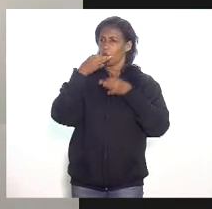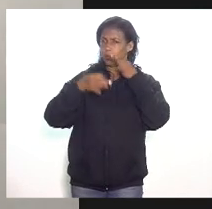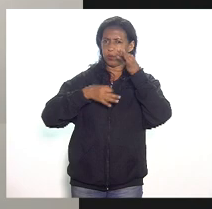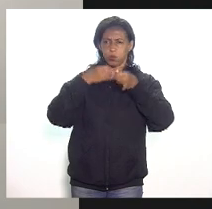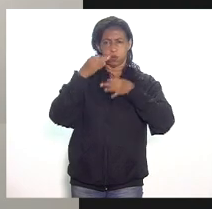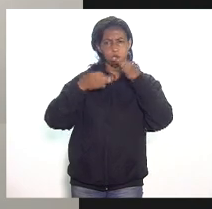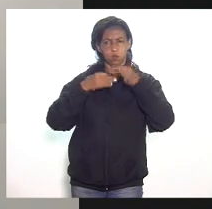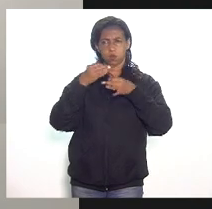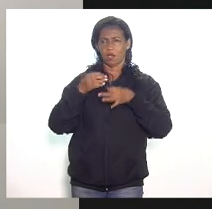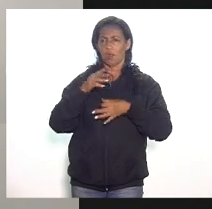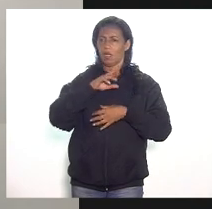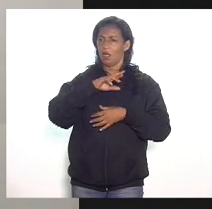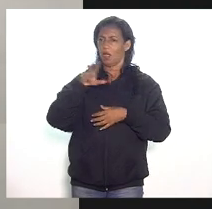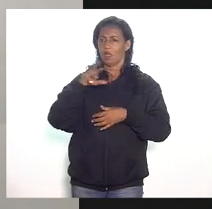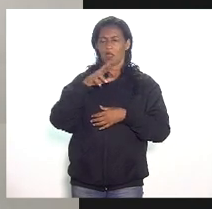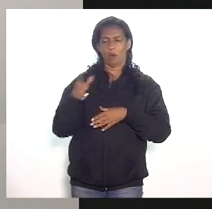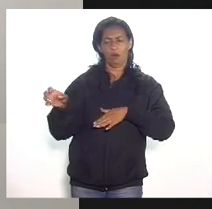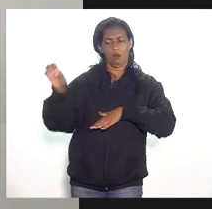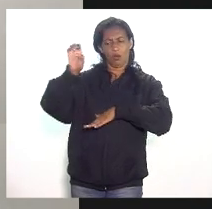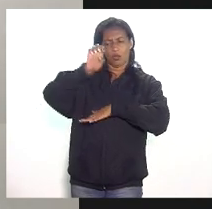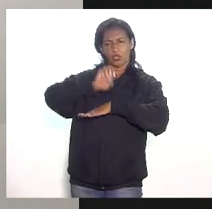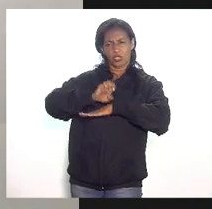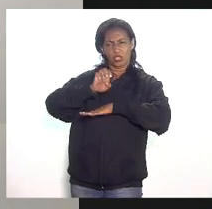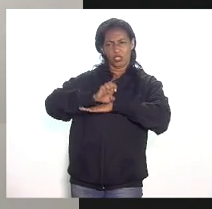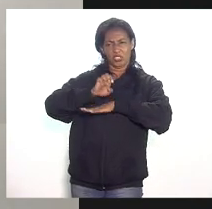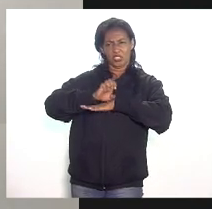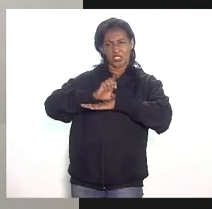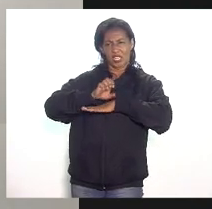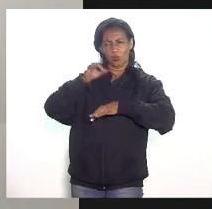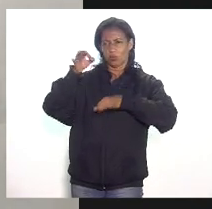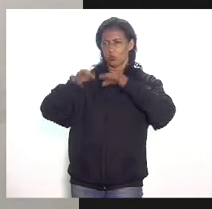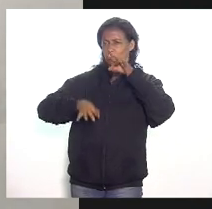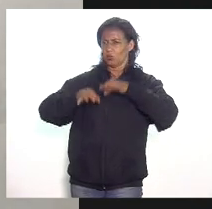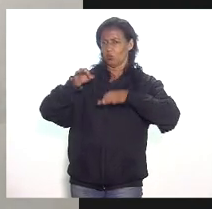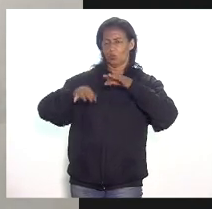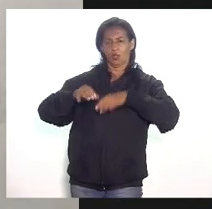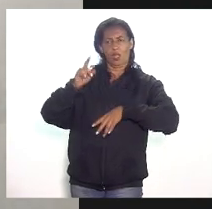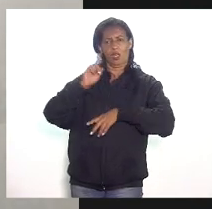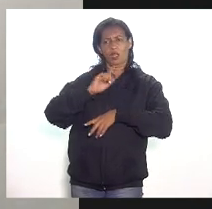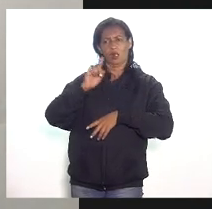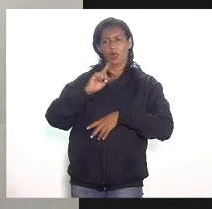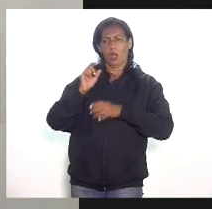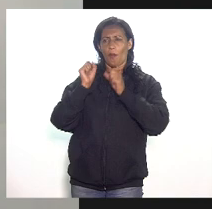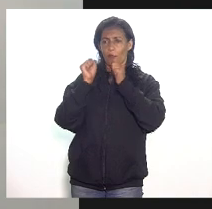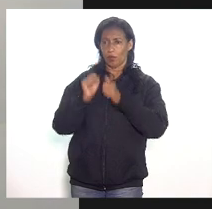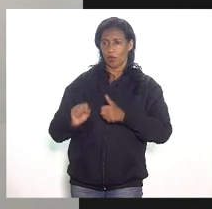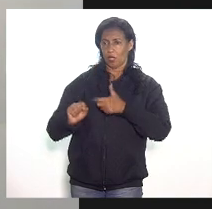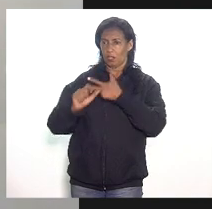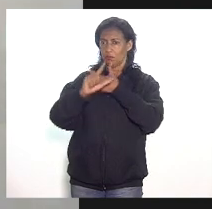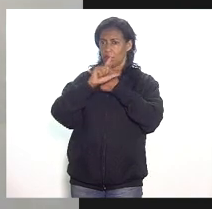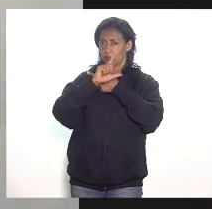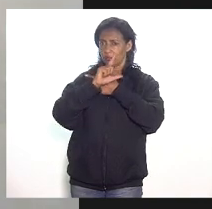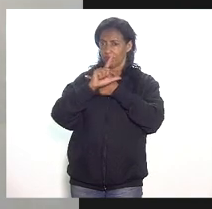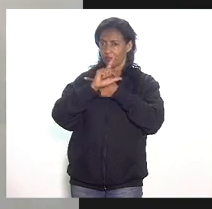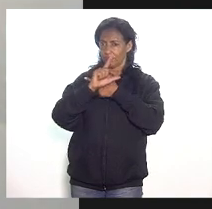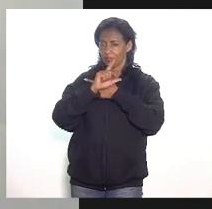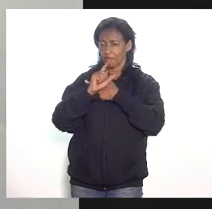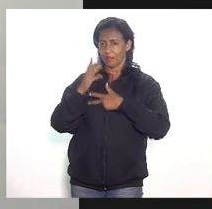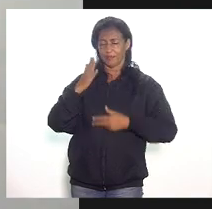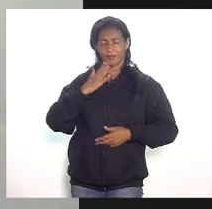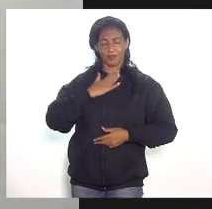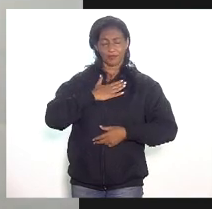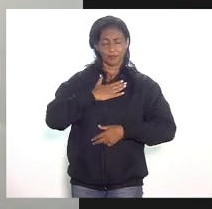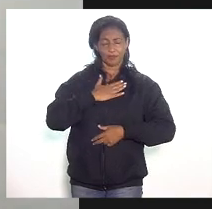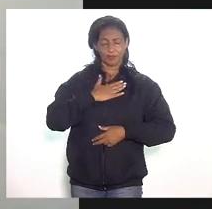compete ao Estado legislar, não compete ao Poder Judiciário. Então, para mim